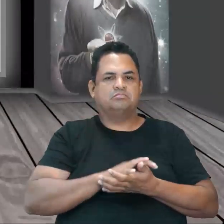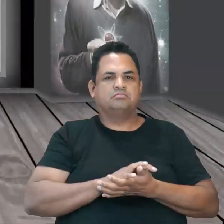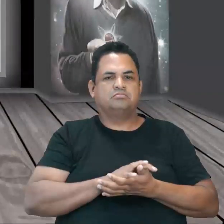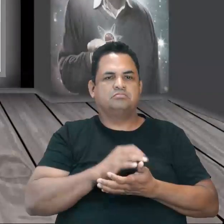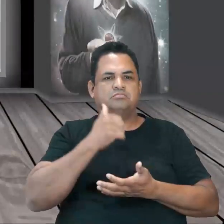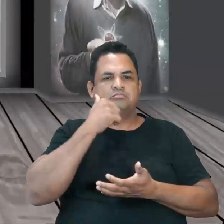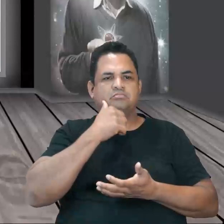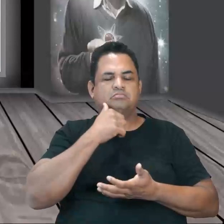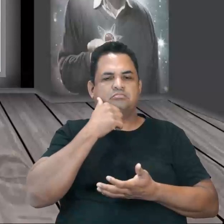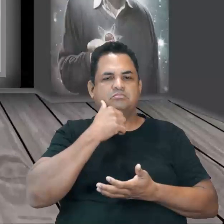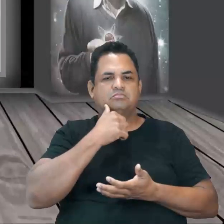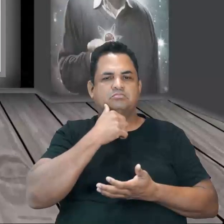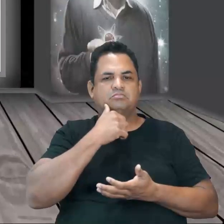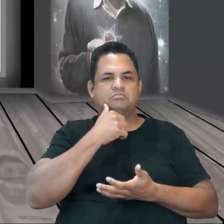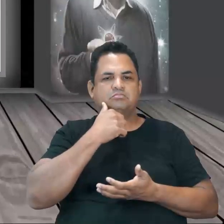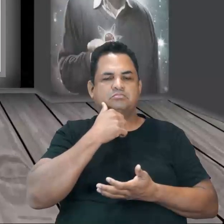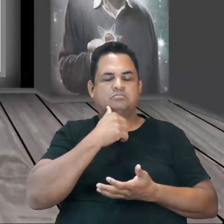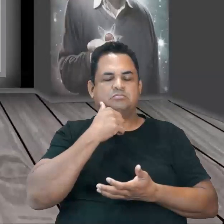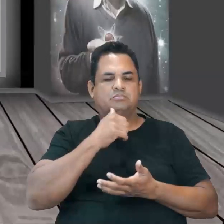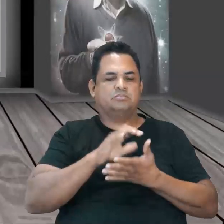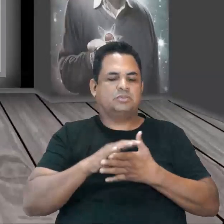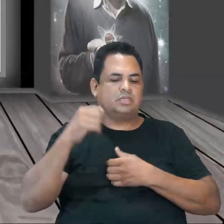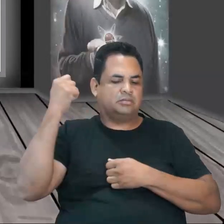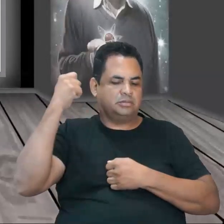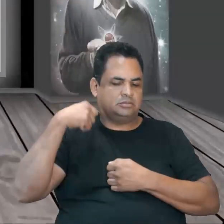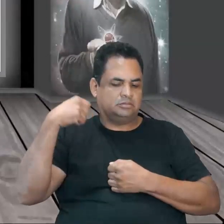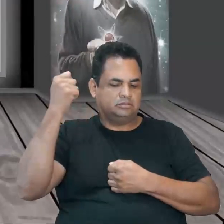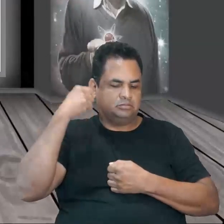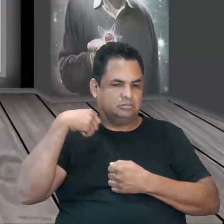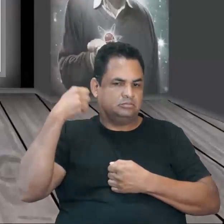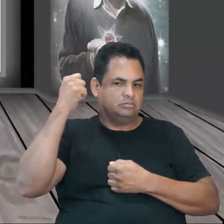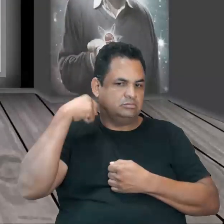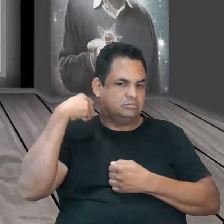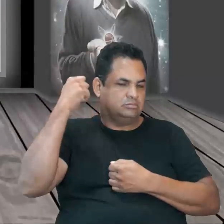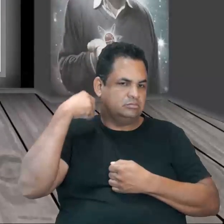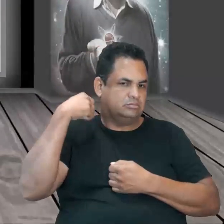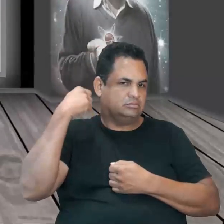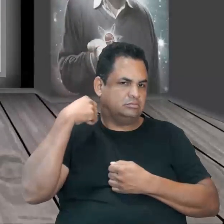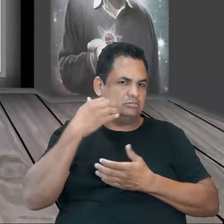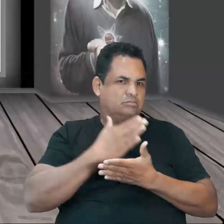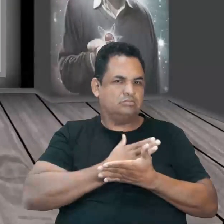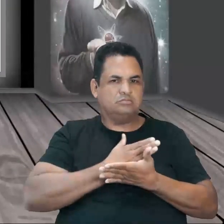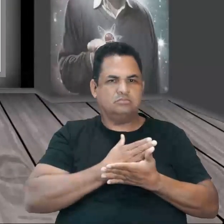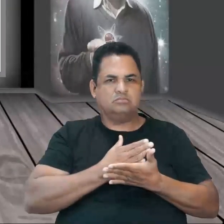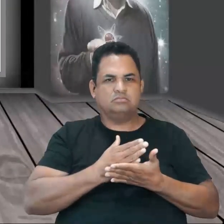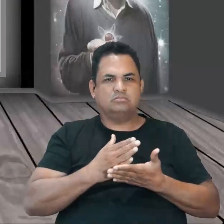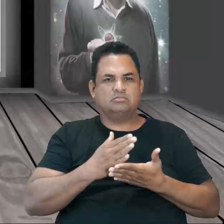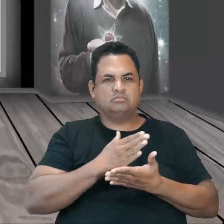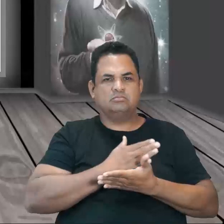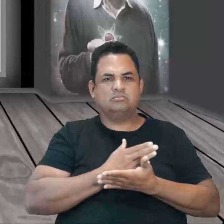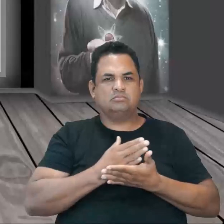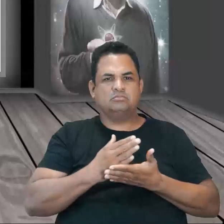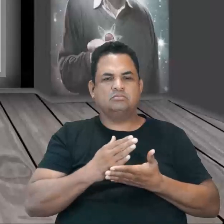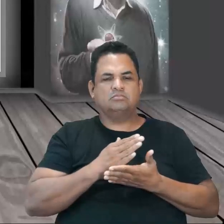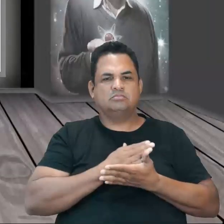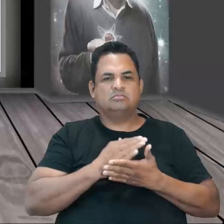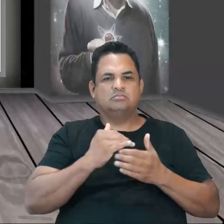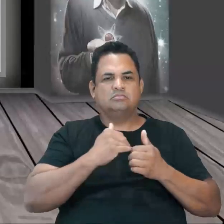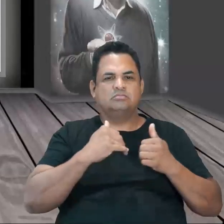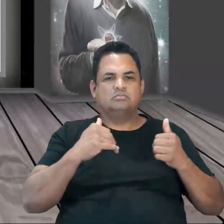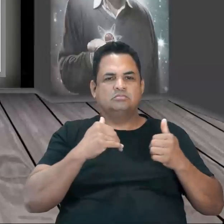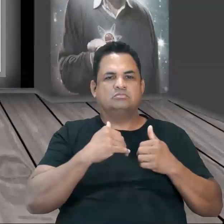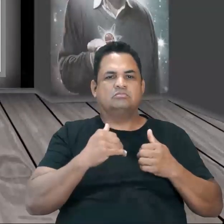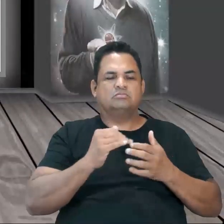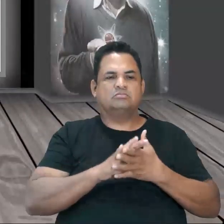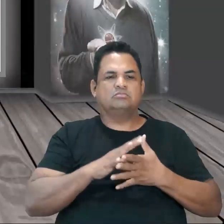geralmente é mulher. Então, o que acontece? Começa a pentear, do nada ele começa a ficar mais espaçado. Você passar a